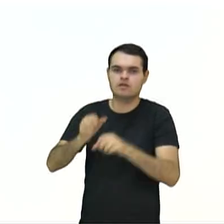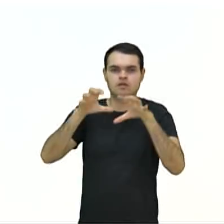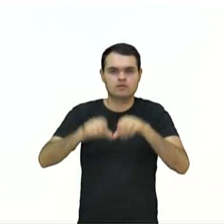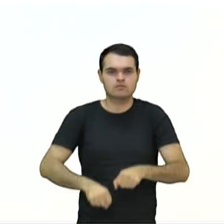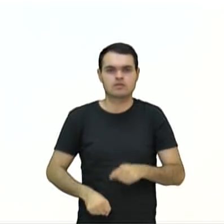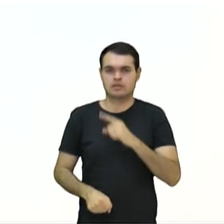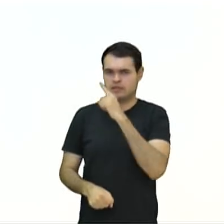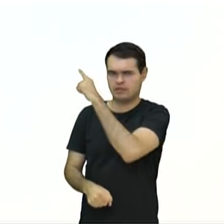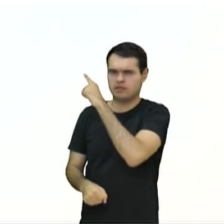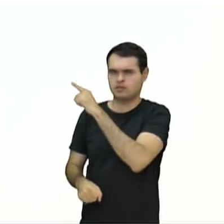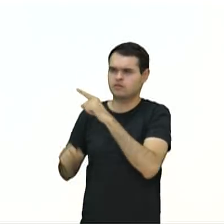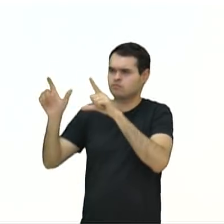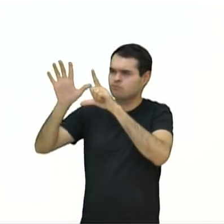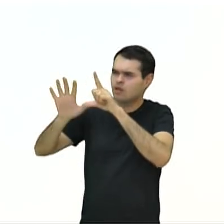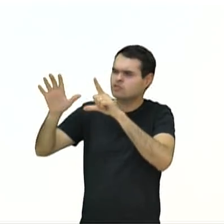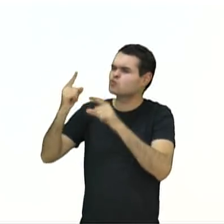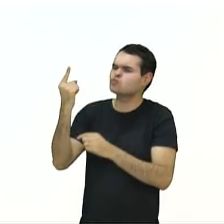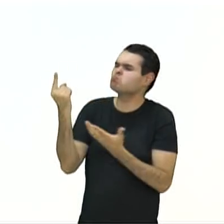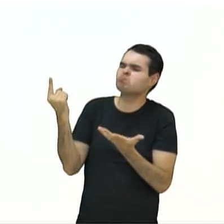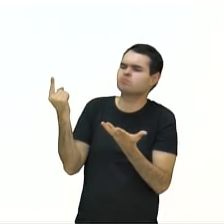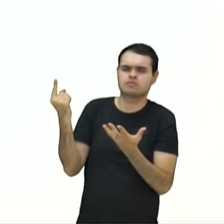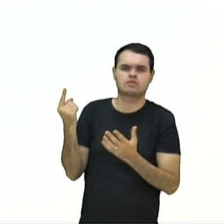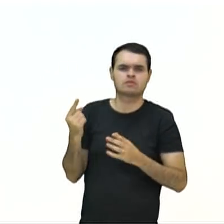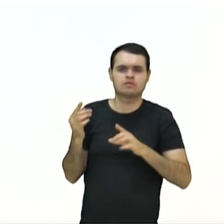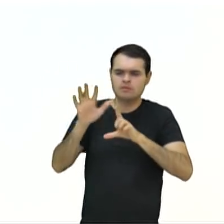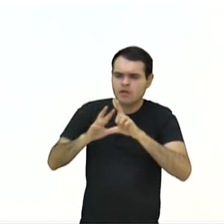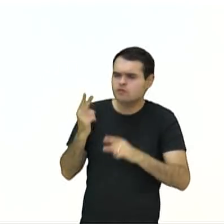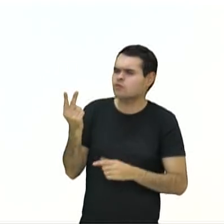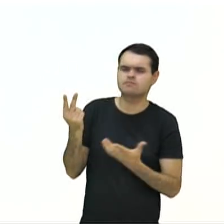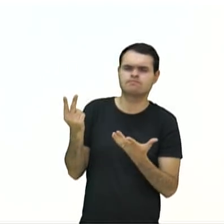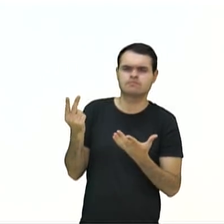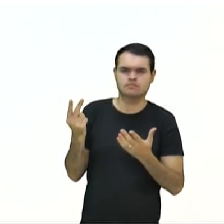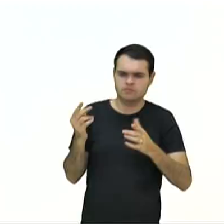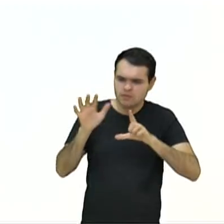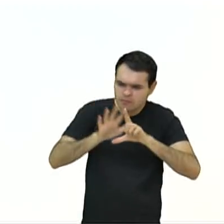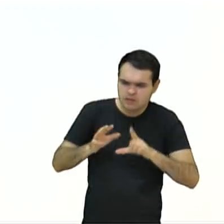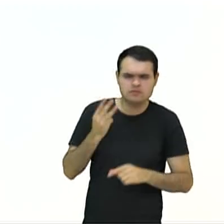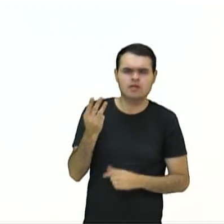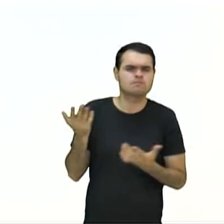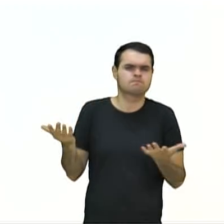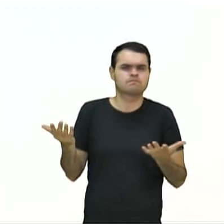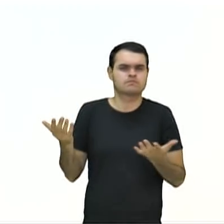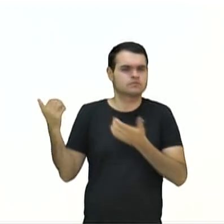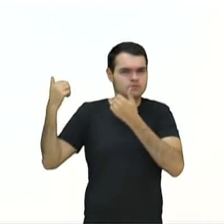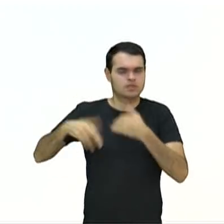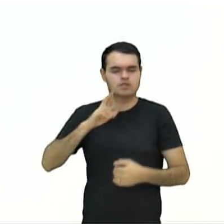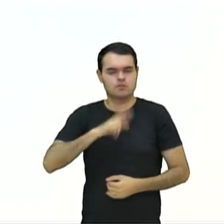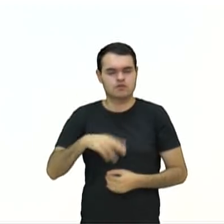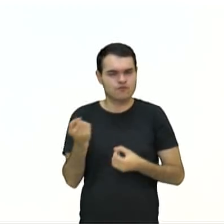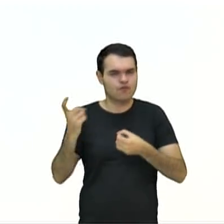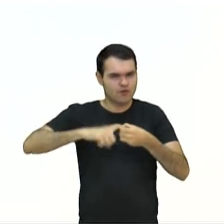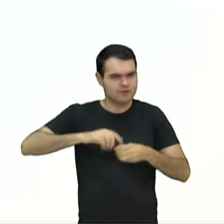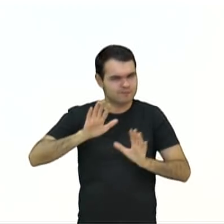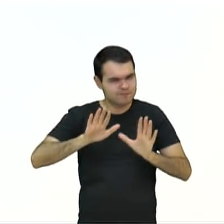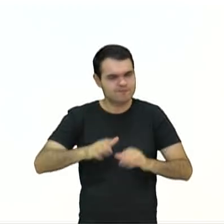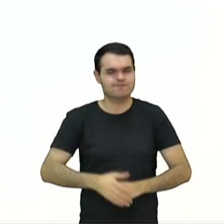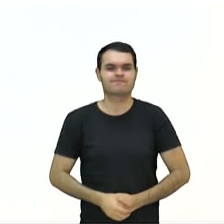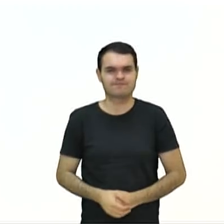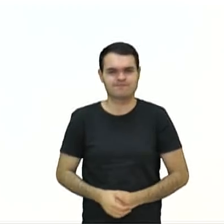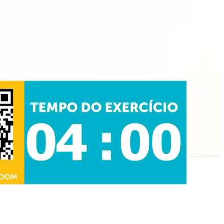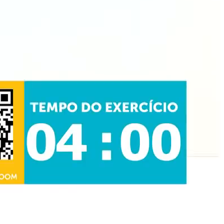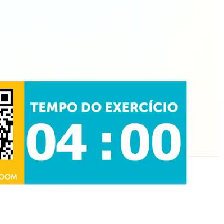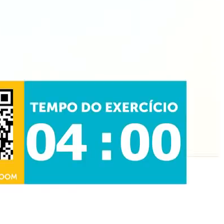que se refere a imagem 1? E a 2? E a 3? Então, o que nós vimos na nossa aula? Respondam lá e já voltamos para corrigir.